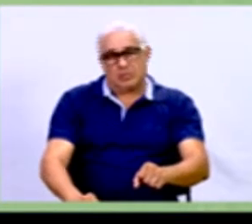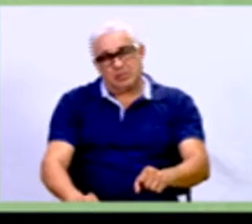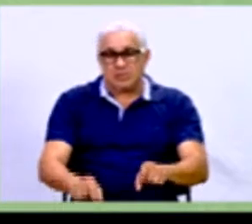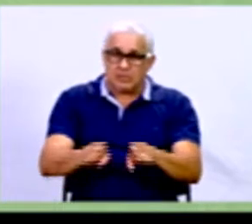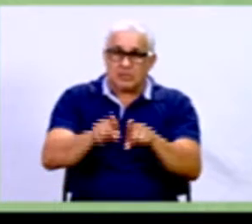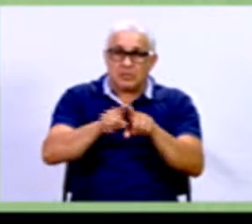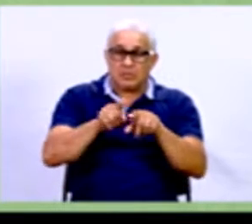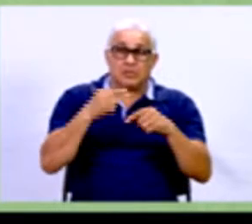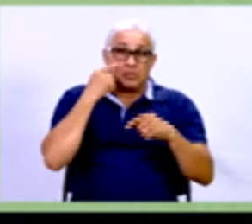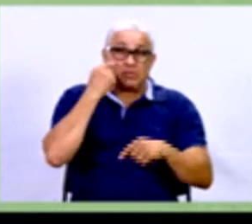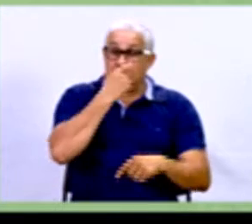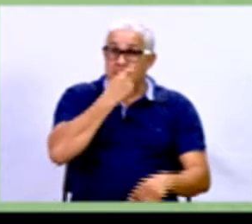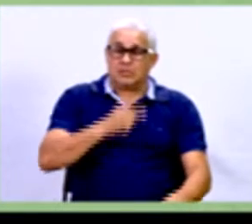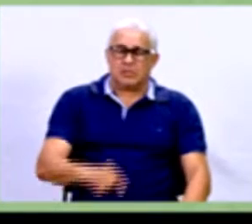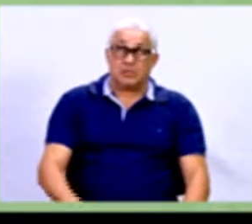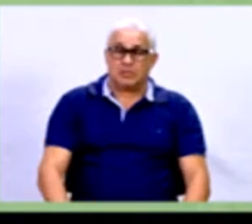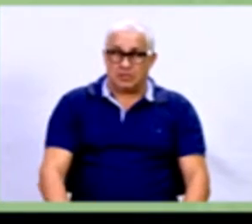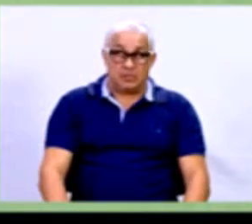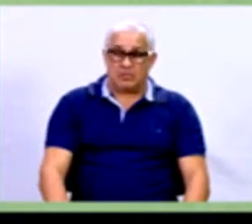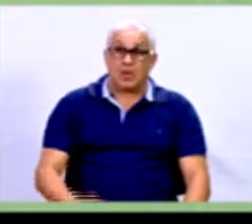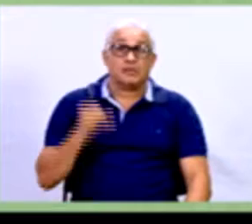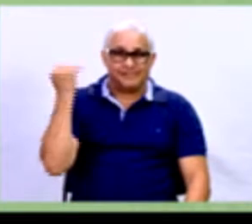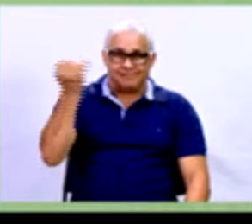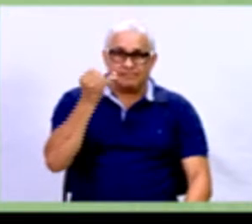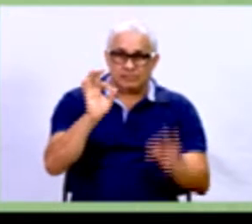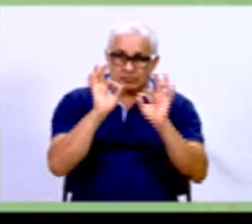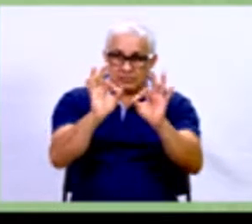olhos. Isso é muito importante, tá certo?